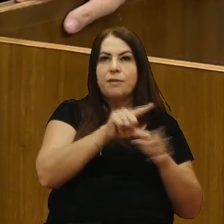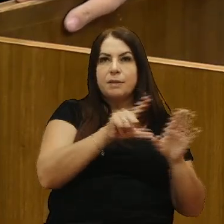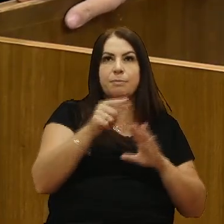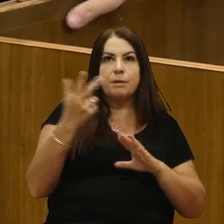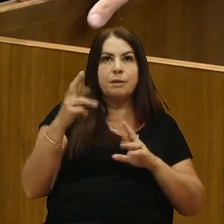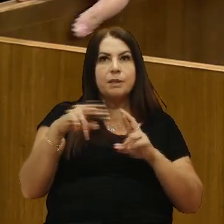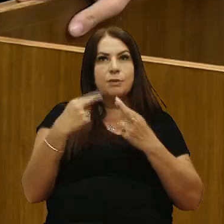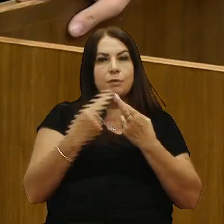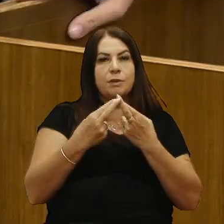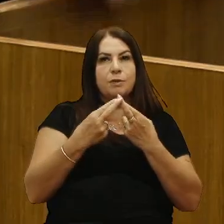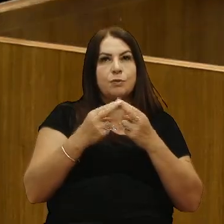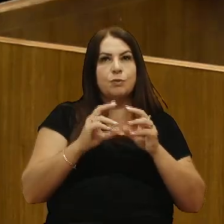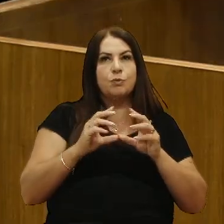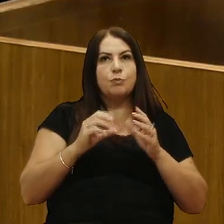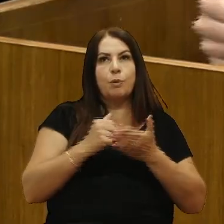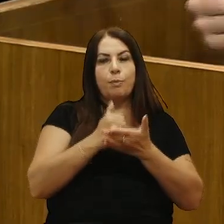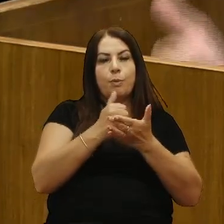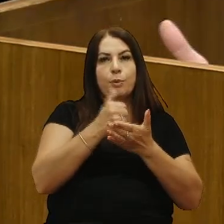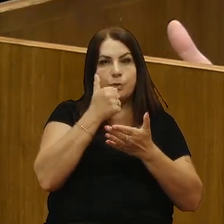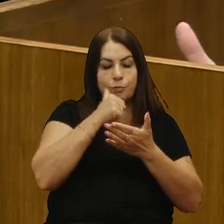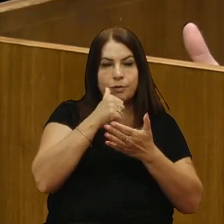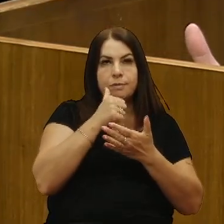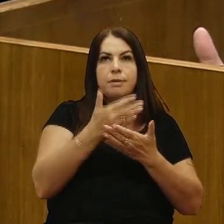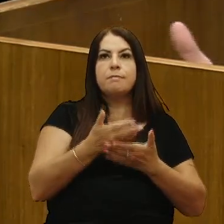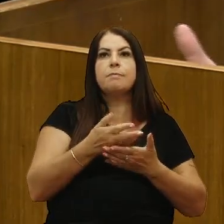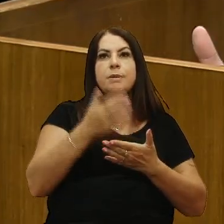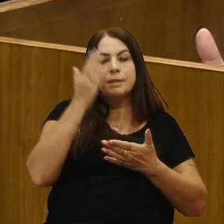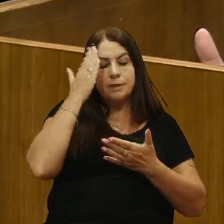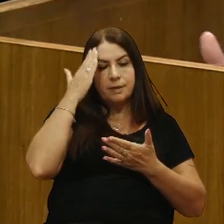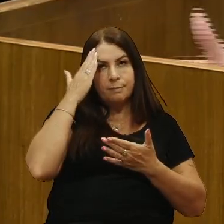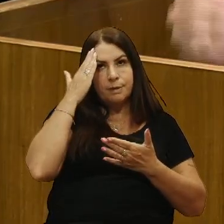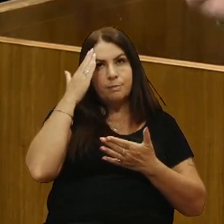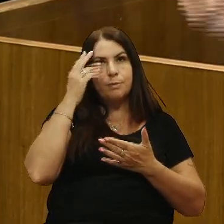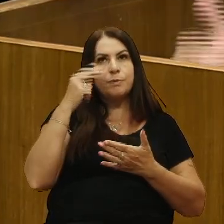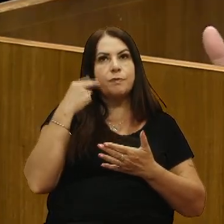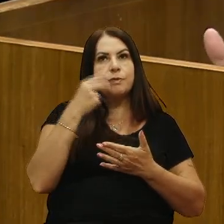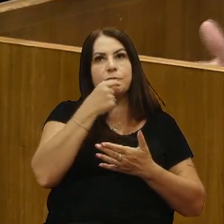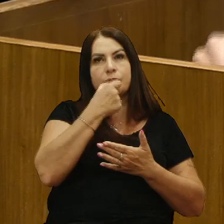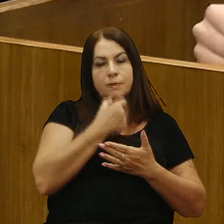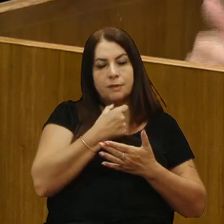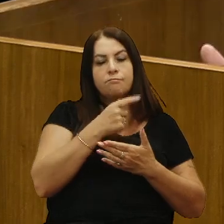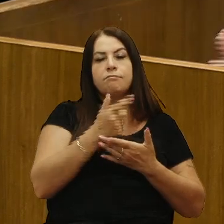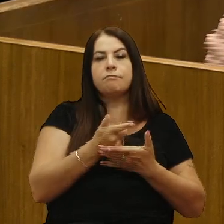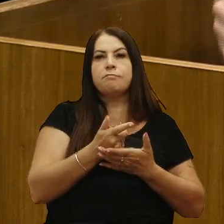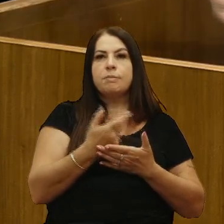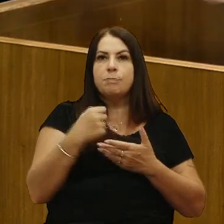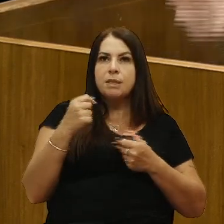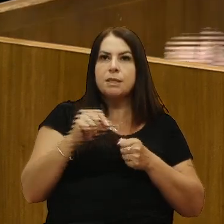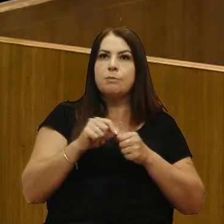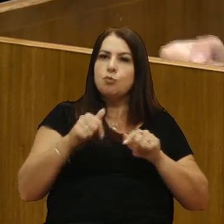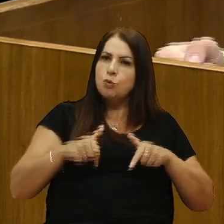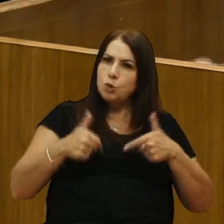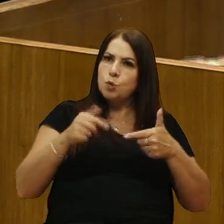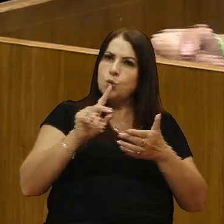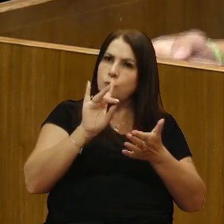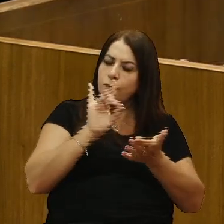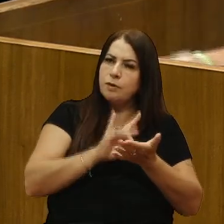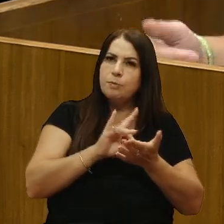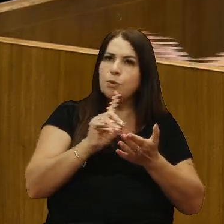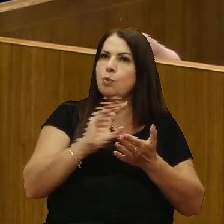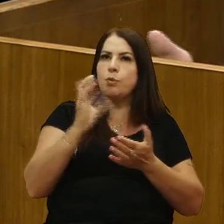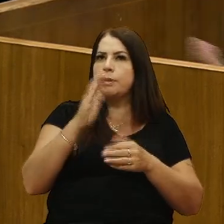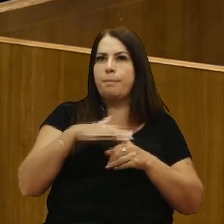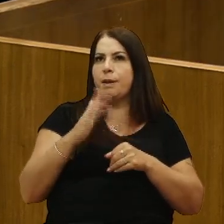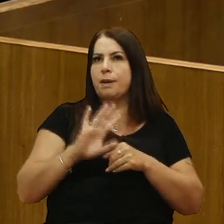na reunião da Rede de Proteção à Mulher, mas nós sabemos, vereador Cristiano Becker, que nós precisamos, né, de ações efetivas para que isso não aconteça